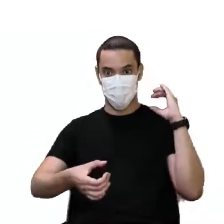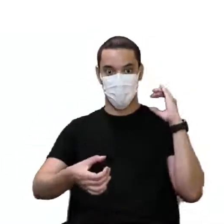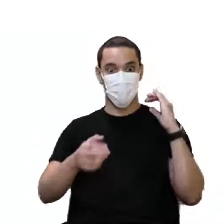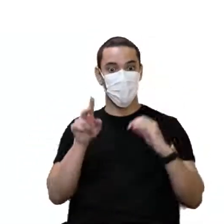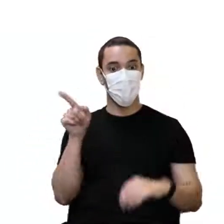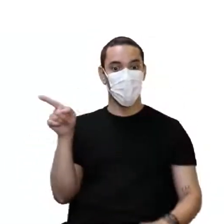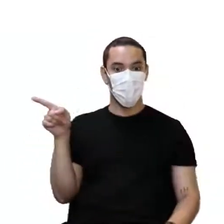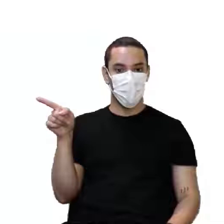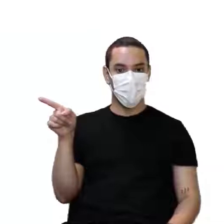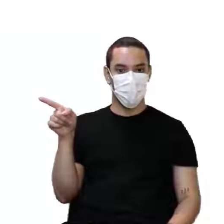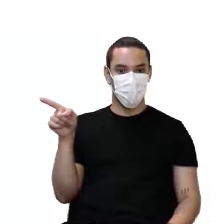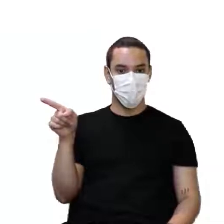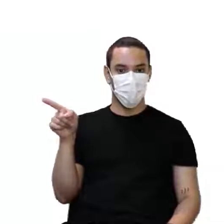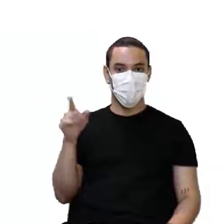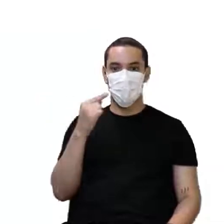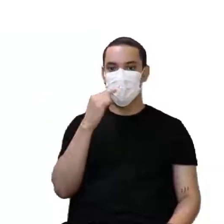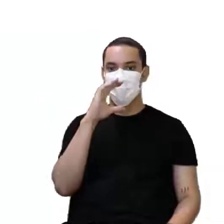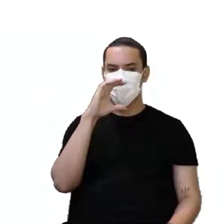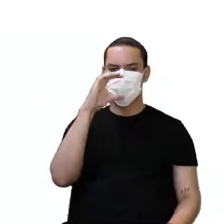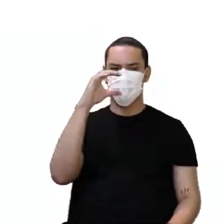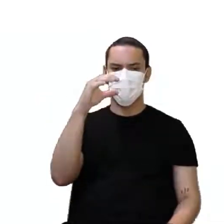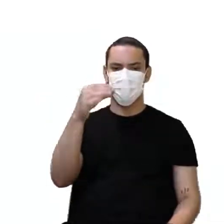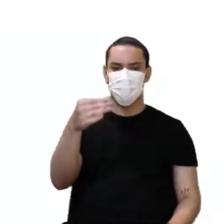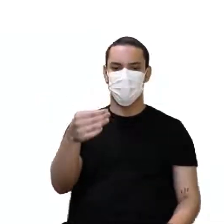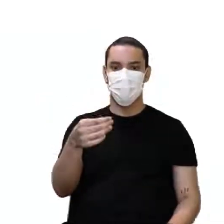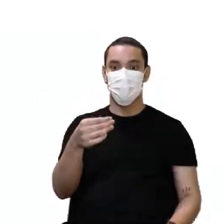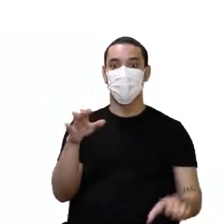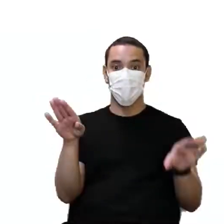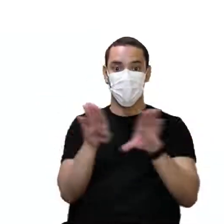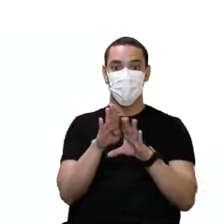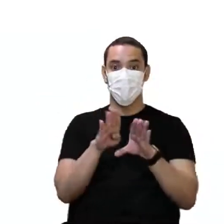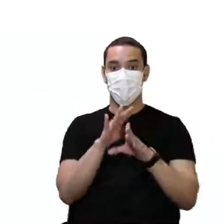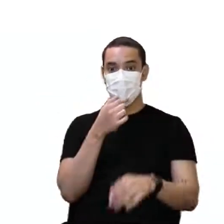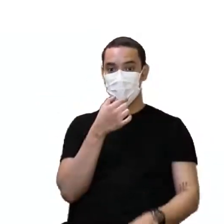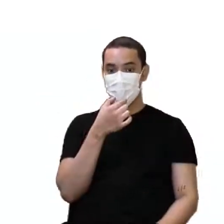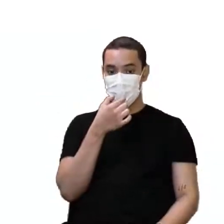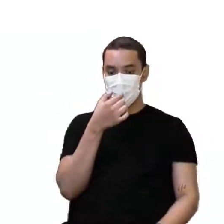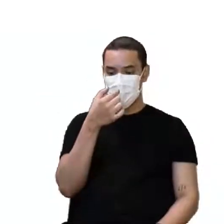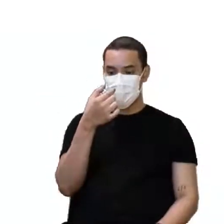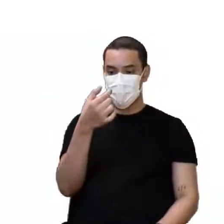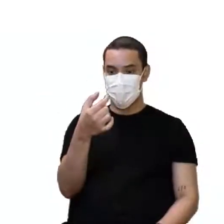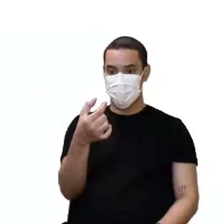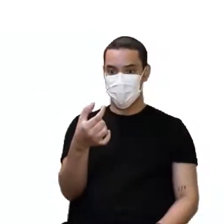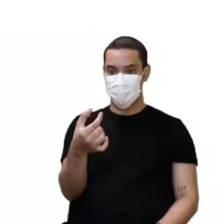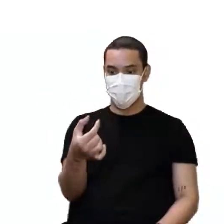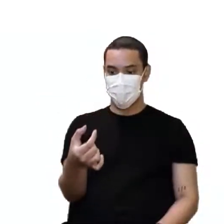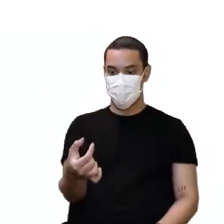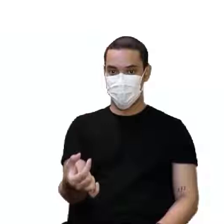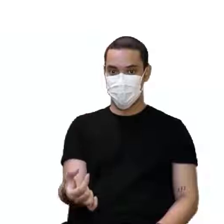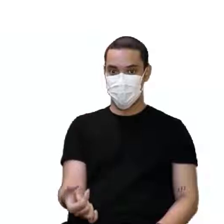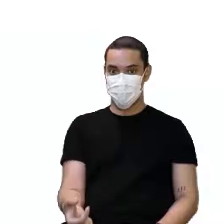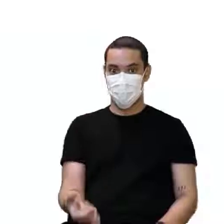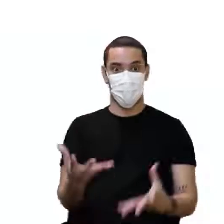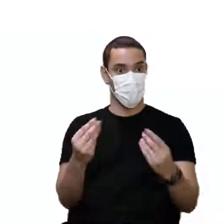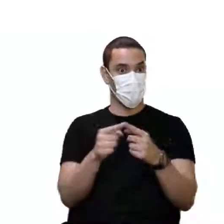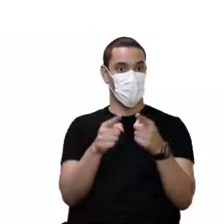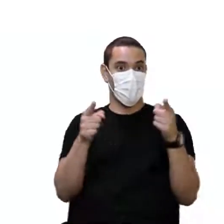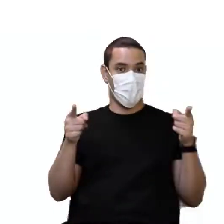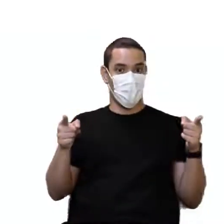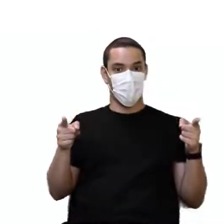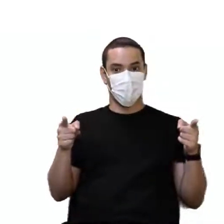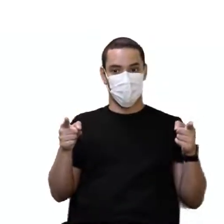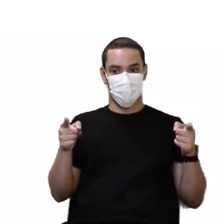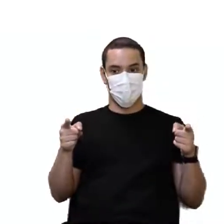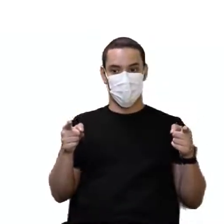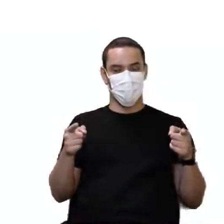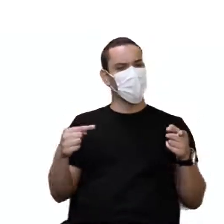o focinho bem alongado e a língua, para acomodar também essa língua enorme, né? Linguão. Aí